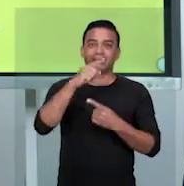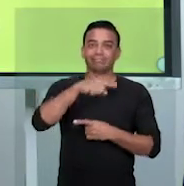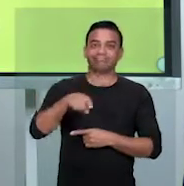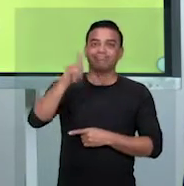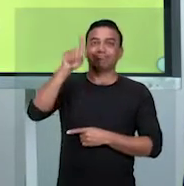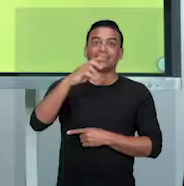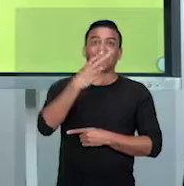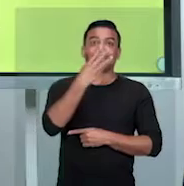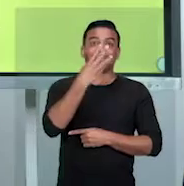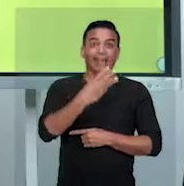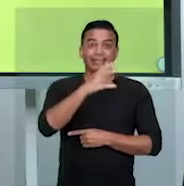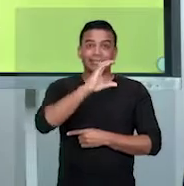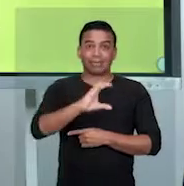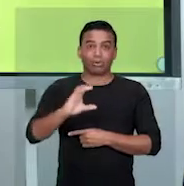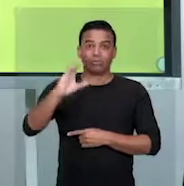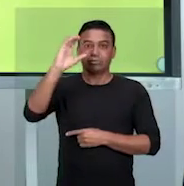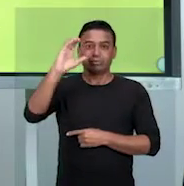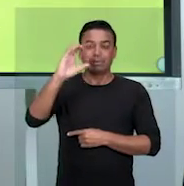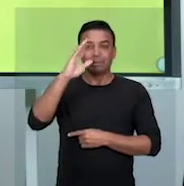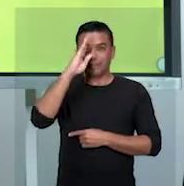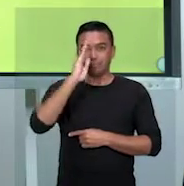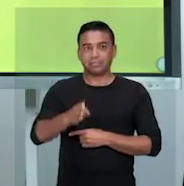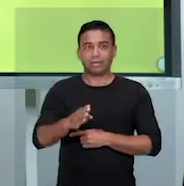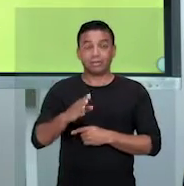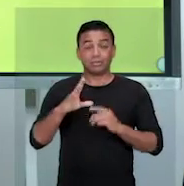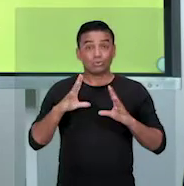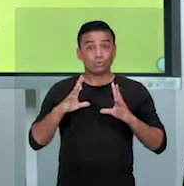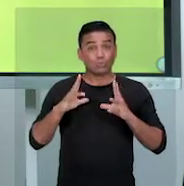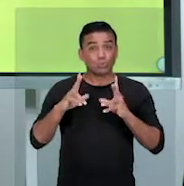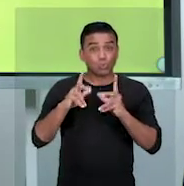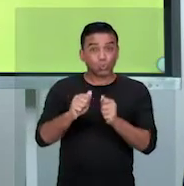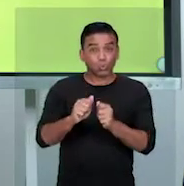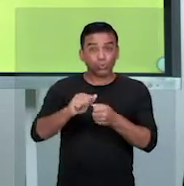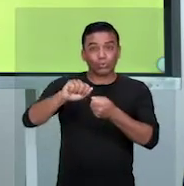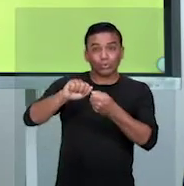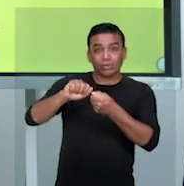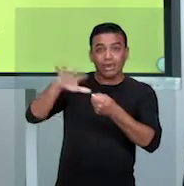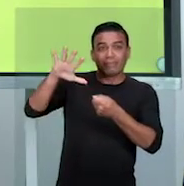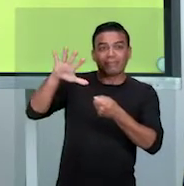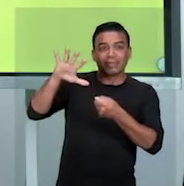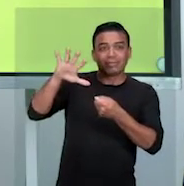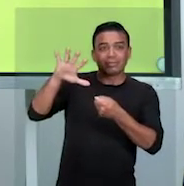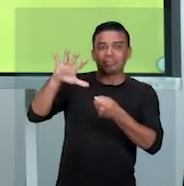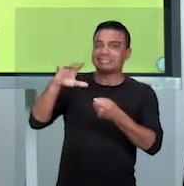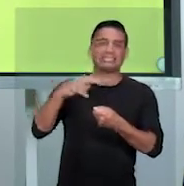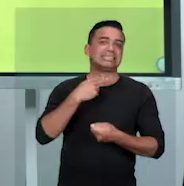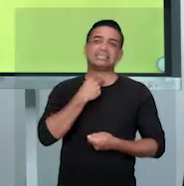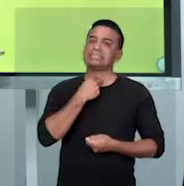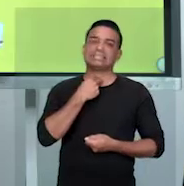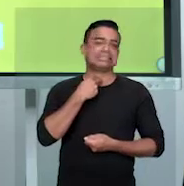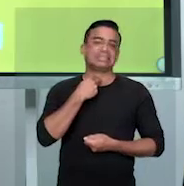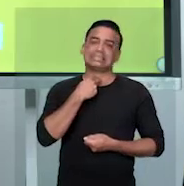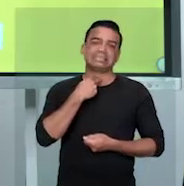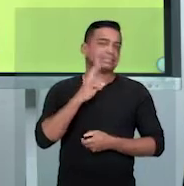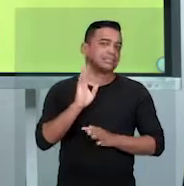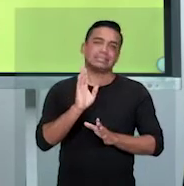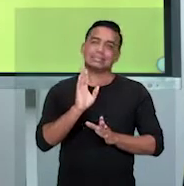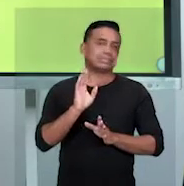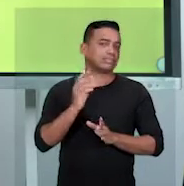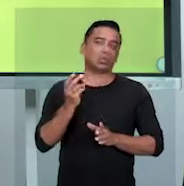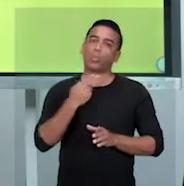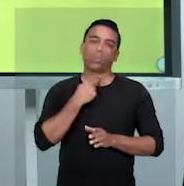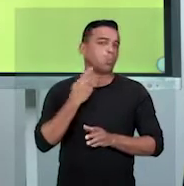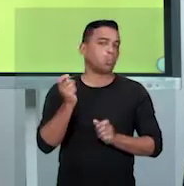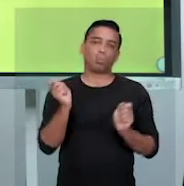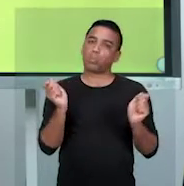3 carbonos de cadeia principal e tudo isso daqui de ramificação. Não dá, né? Então, não pode ser essa